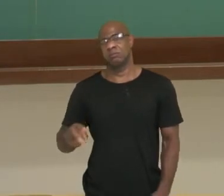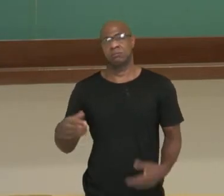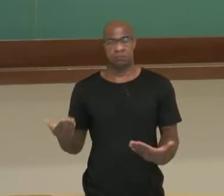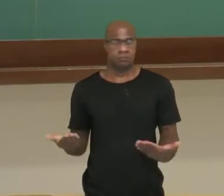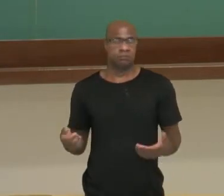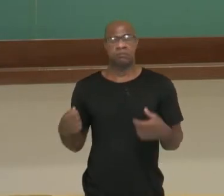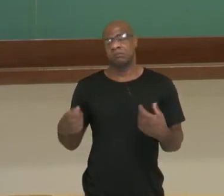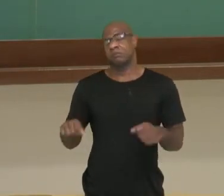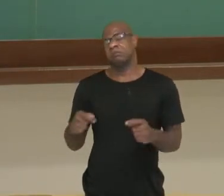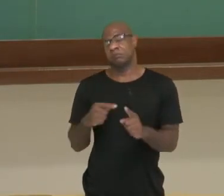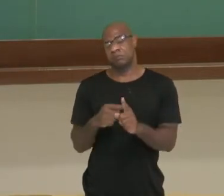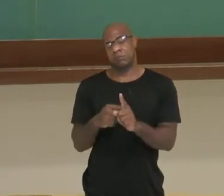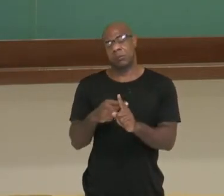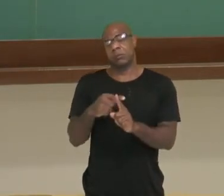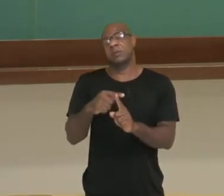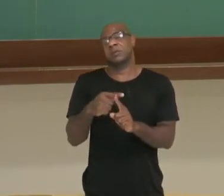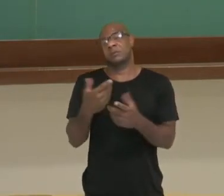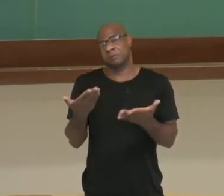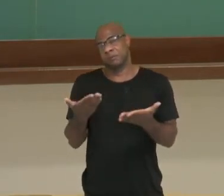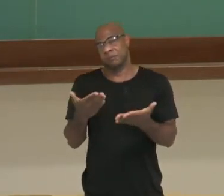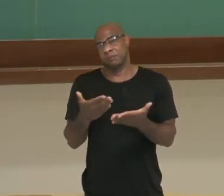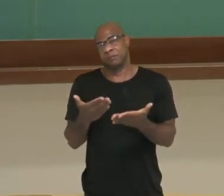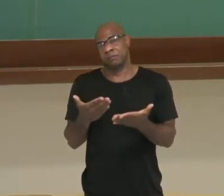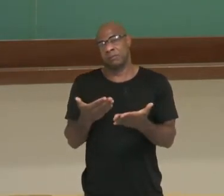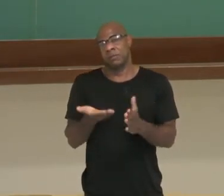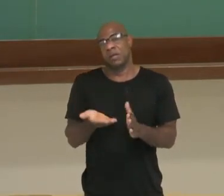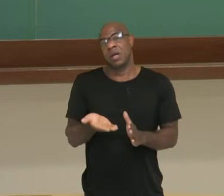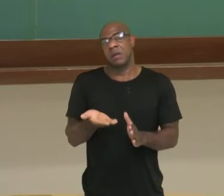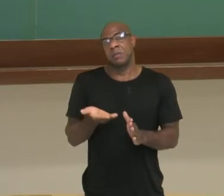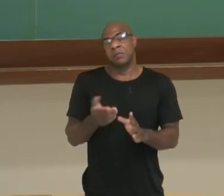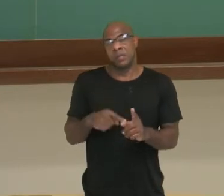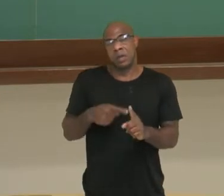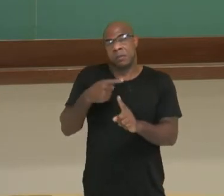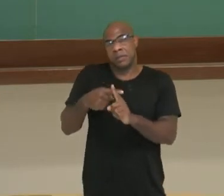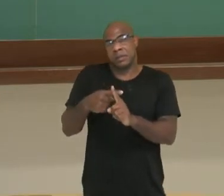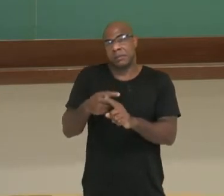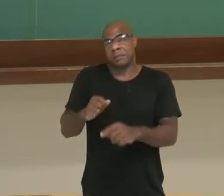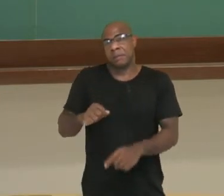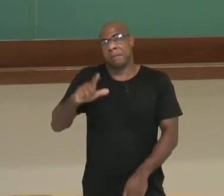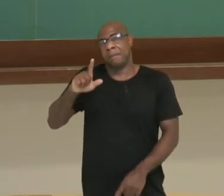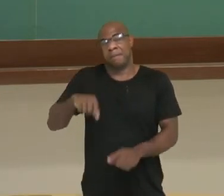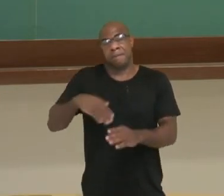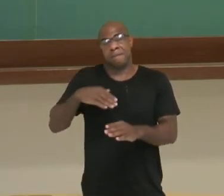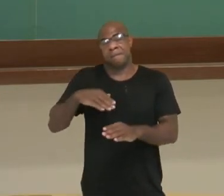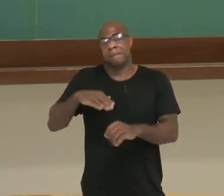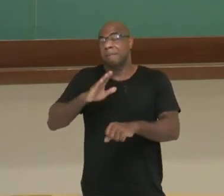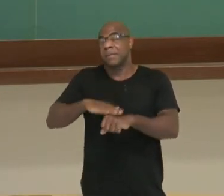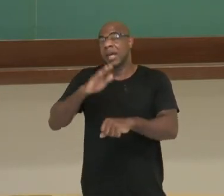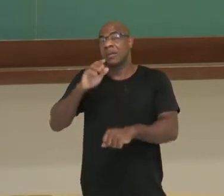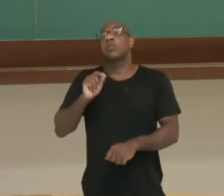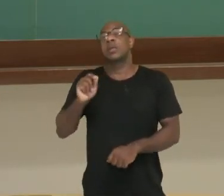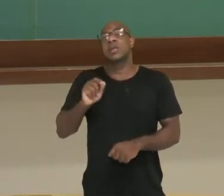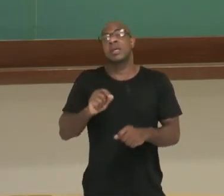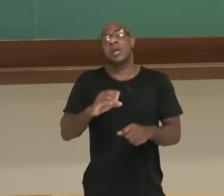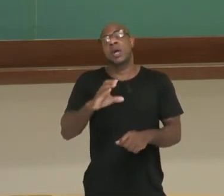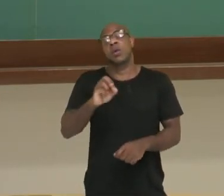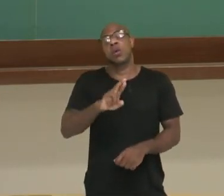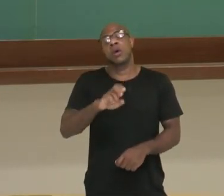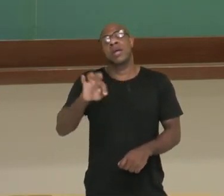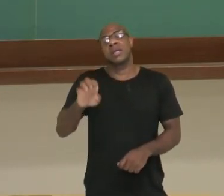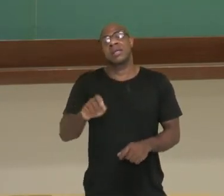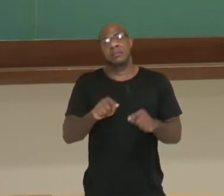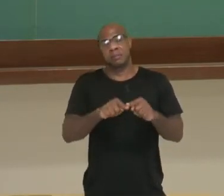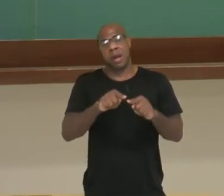precisa aumentar a corrente, tá? Então no caso ali a bateria de lítio são várias baterias internas de lítio em